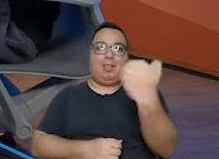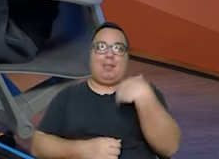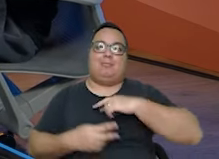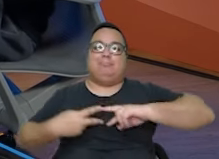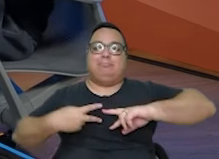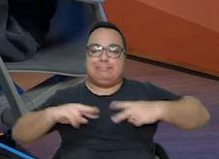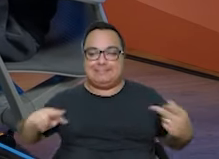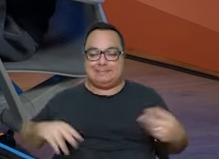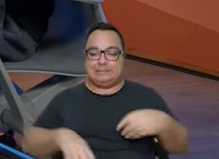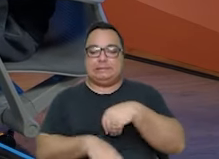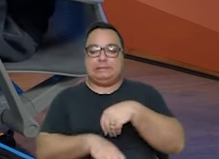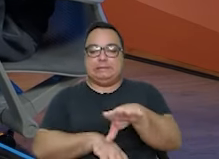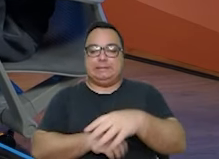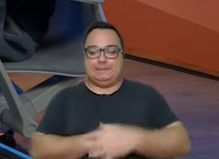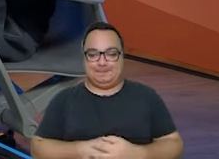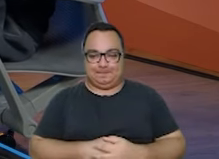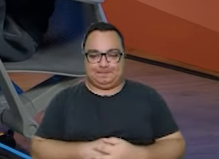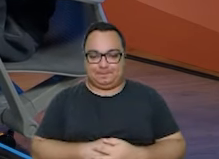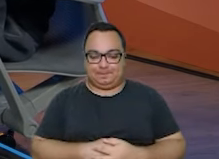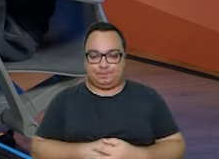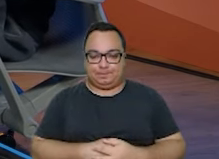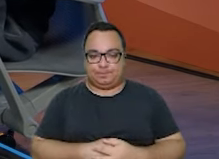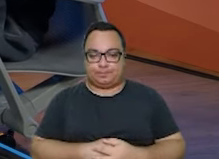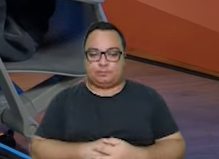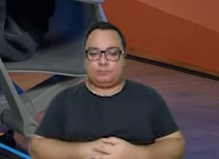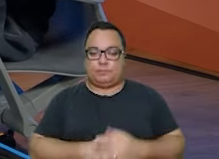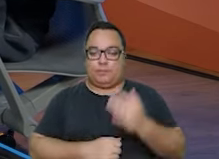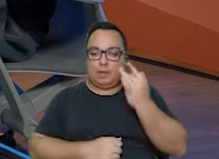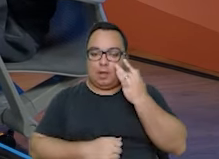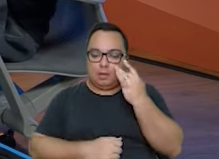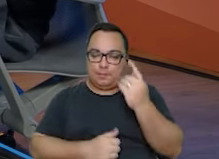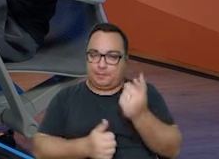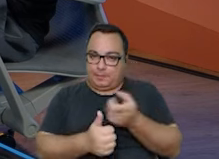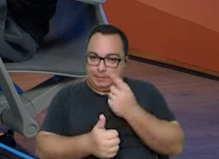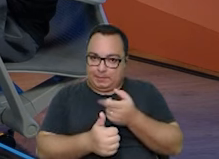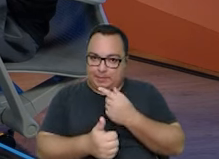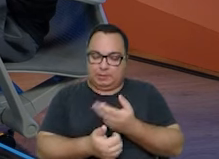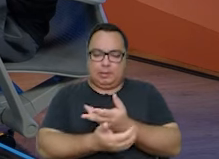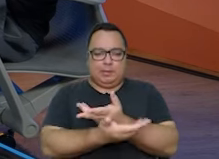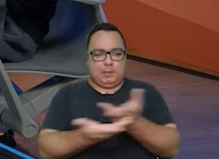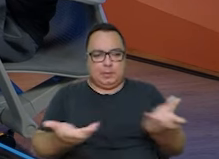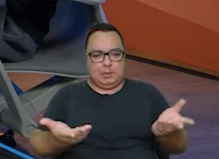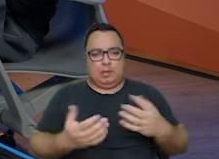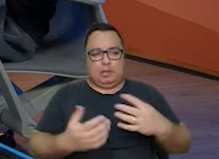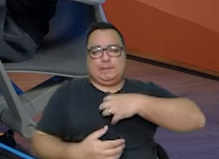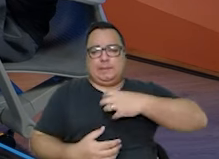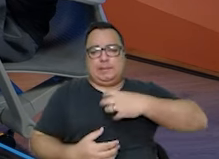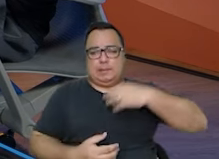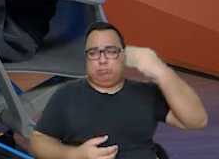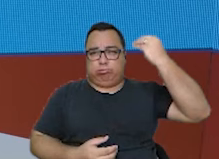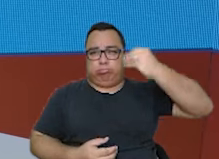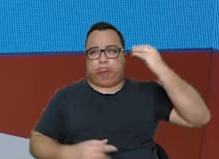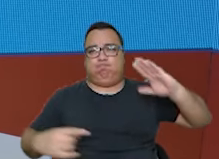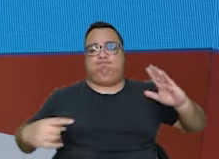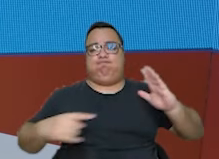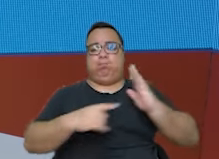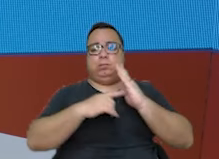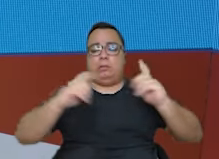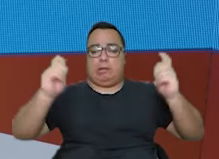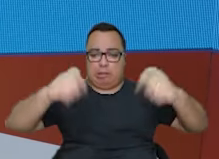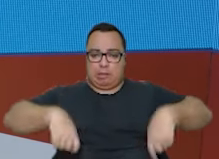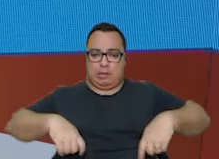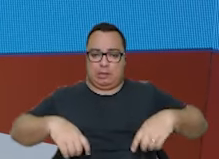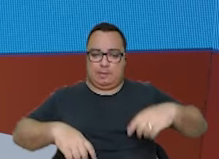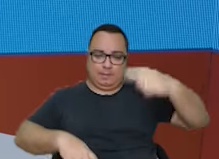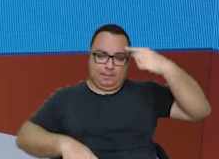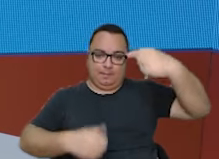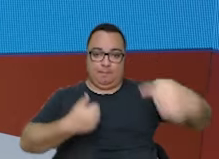né mas eu acho que o primeiro de tudo é é oferecer uma experiência que seja marcante né s e positiva porque pode